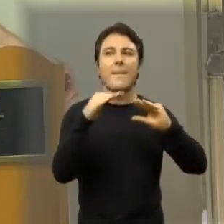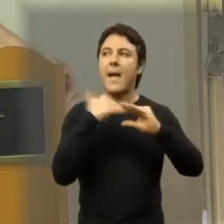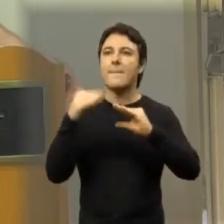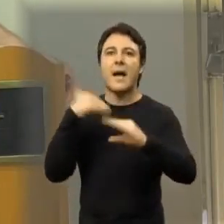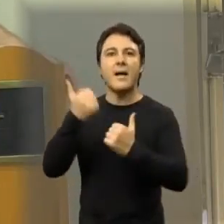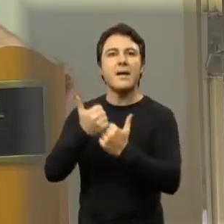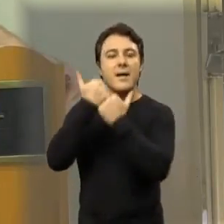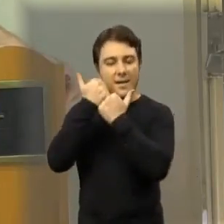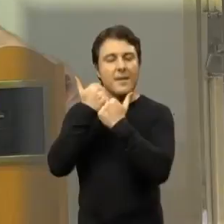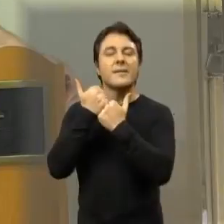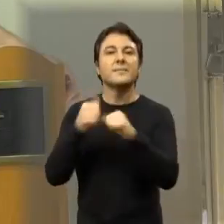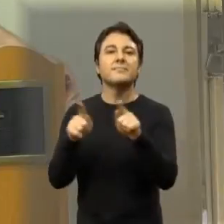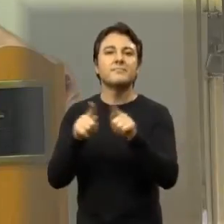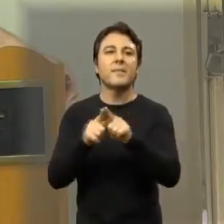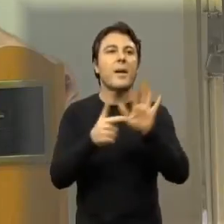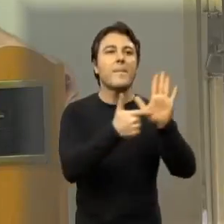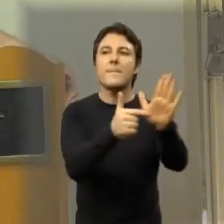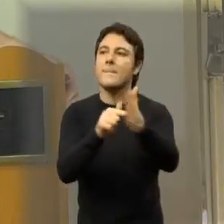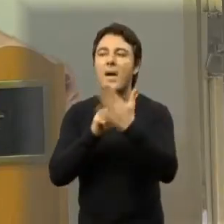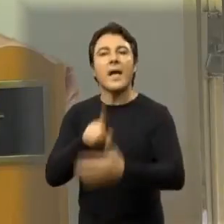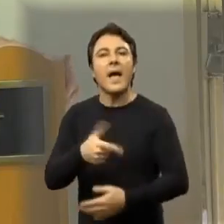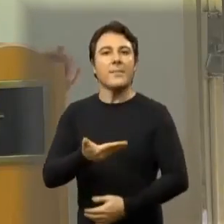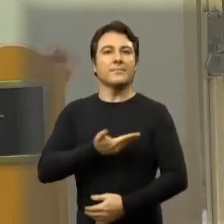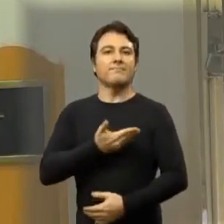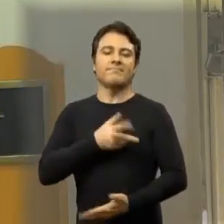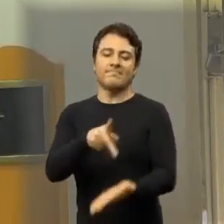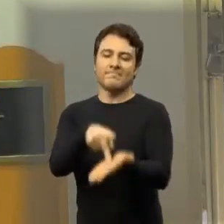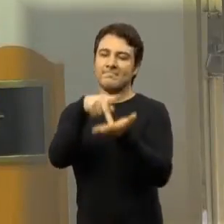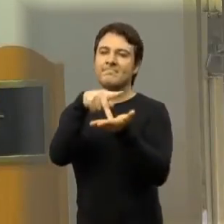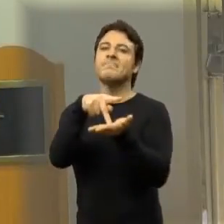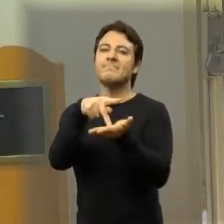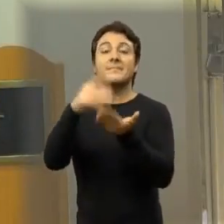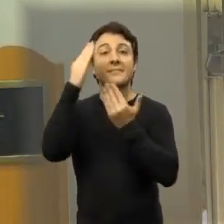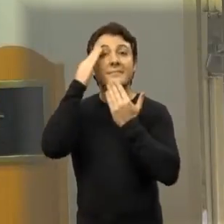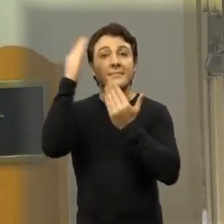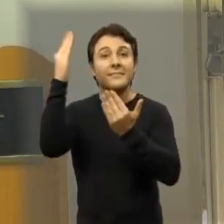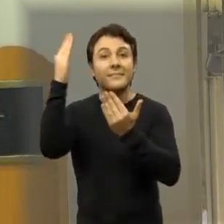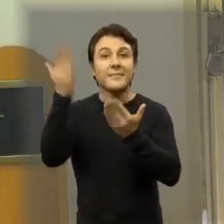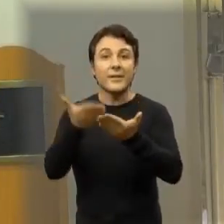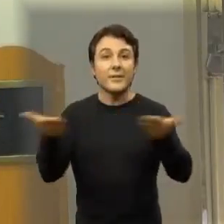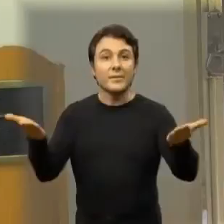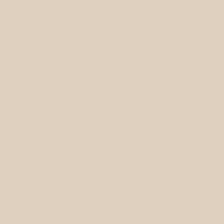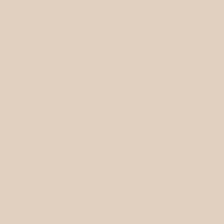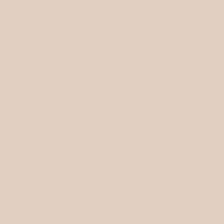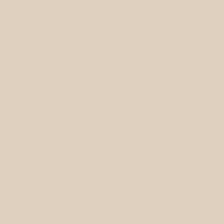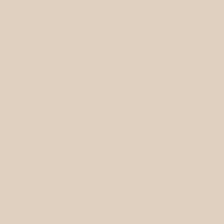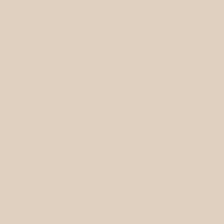apoio, demonstrando assim a amizade verdadeira. Muito obrigada a todos.